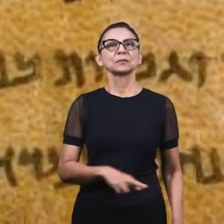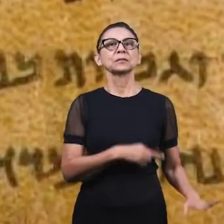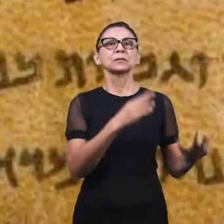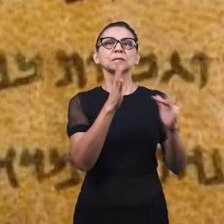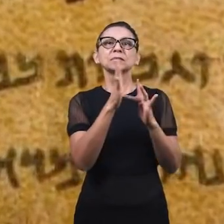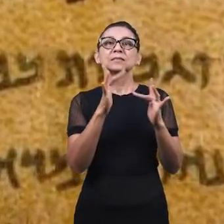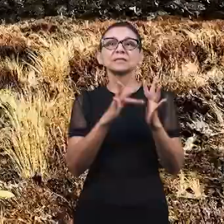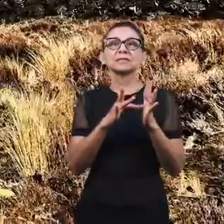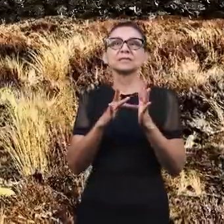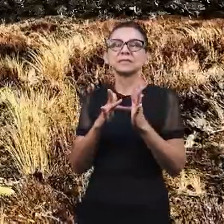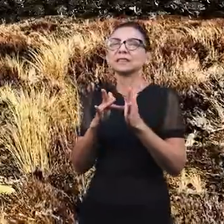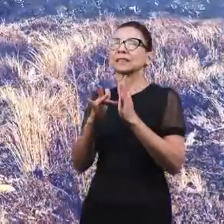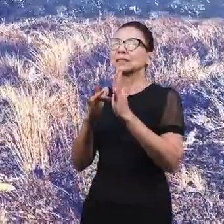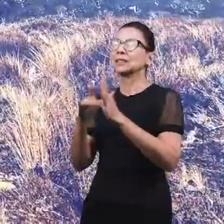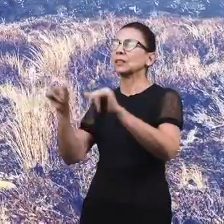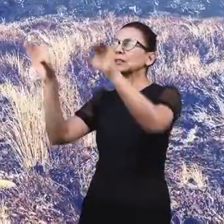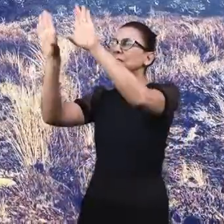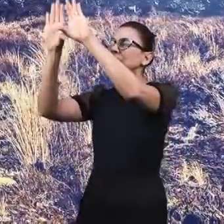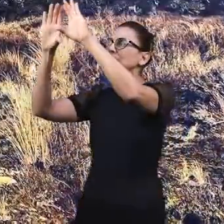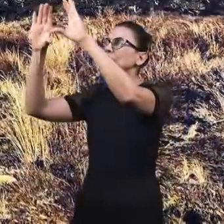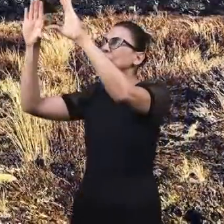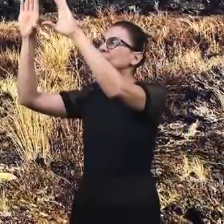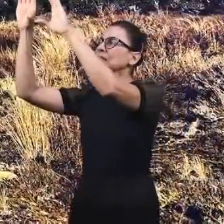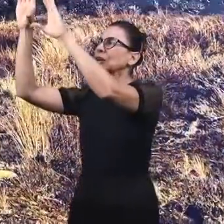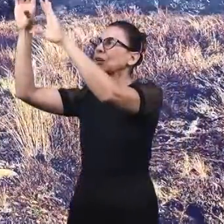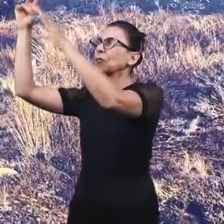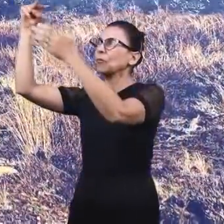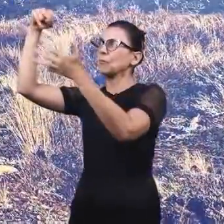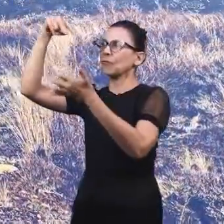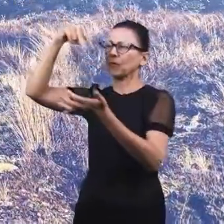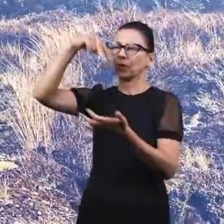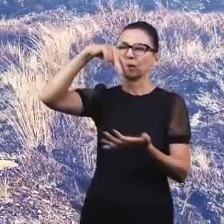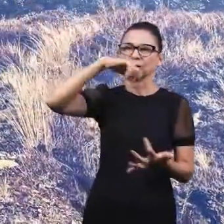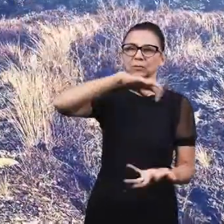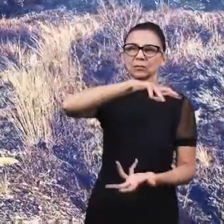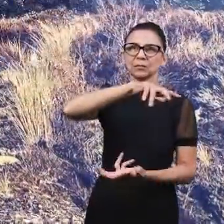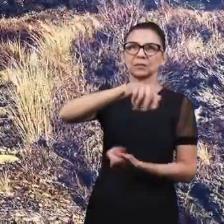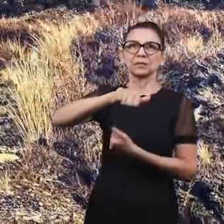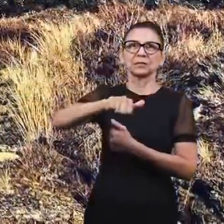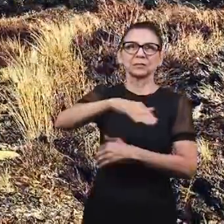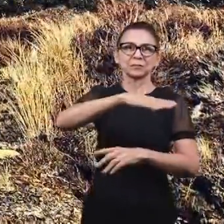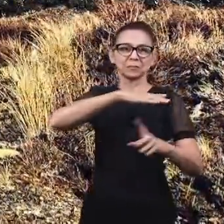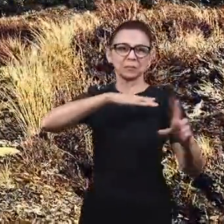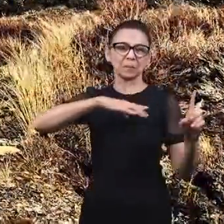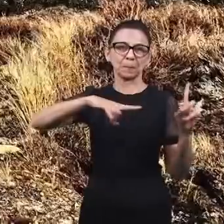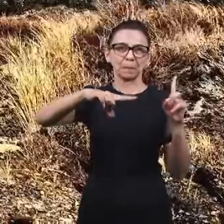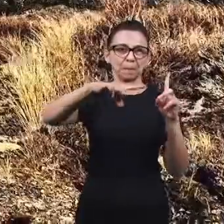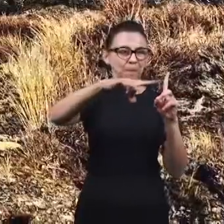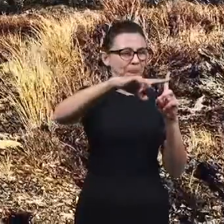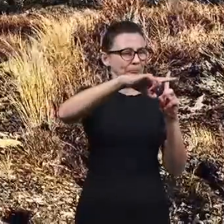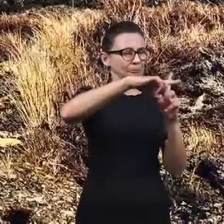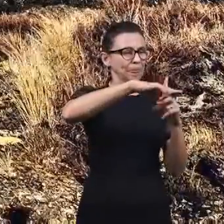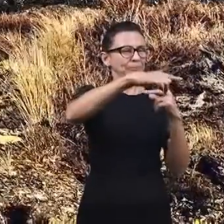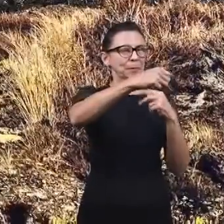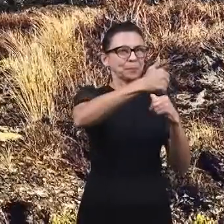Senhor. Jesus desceu da sua glória pra nos